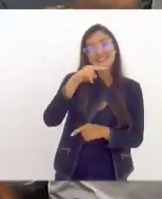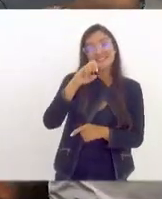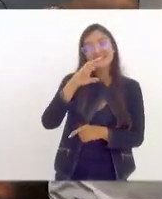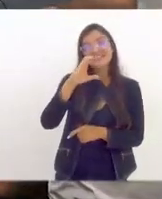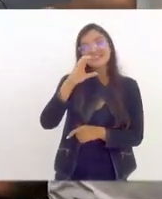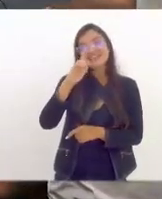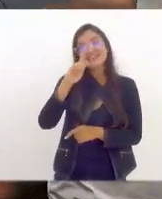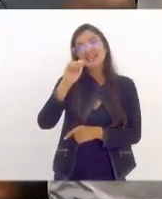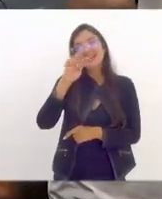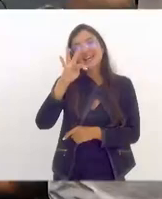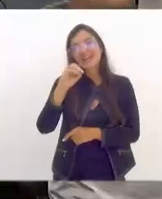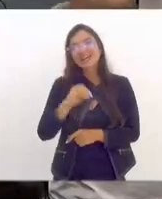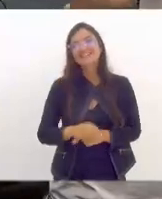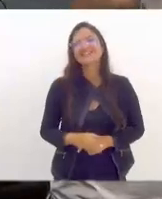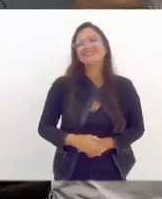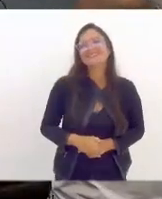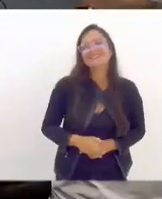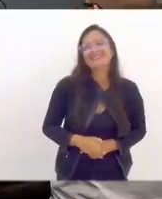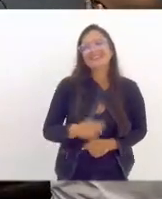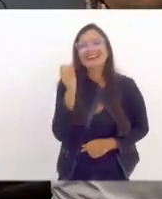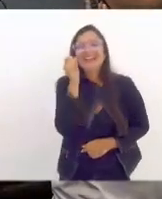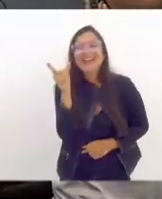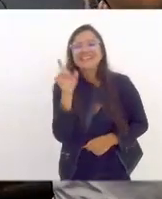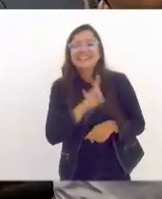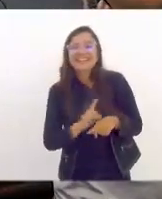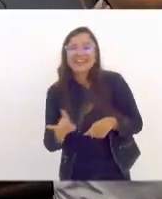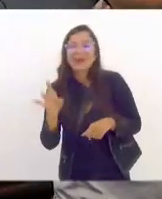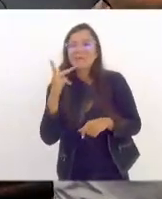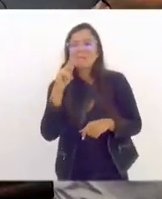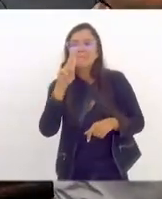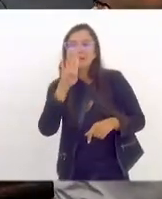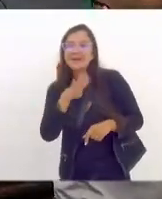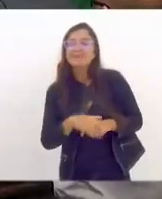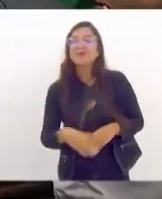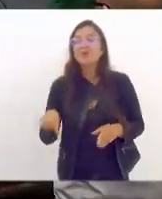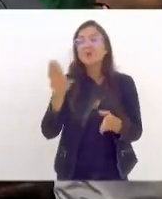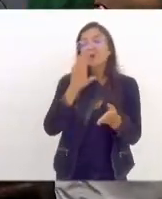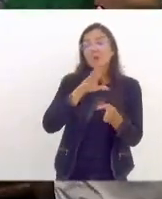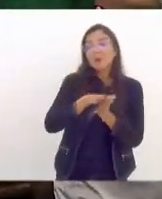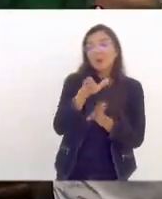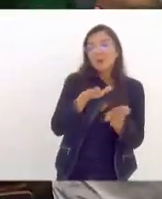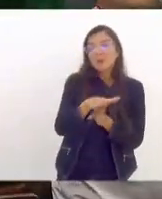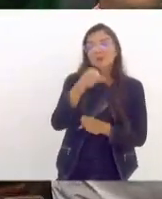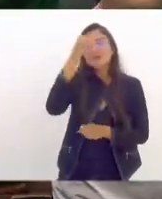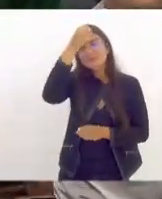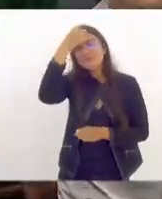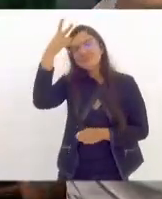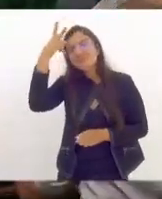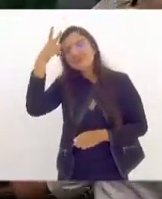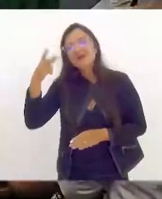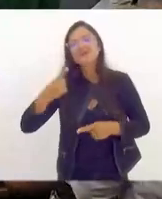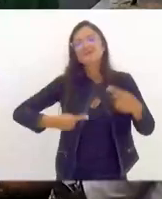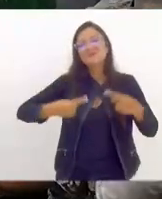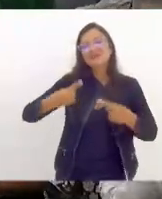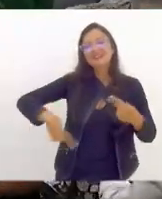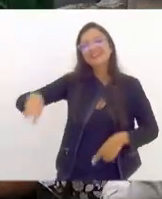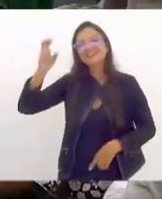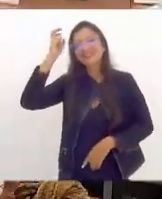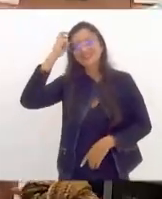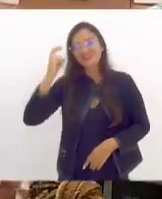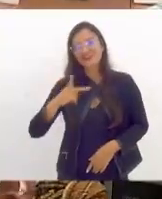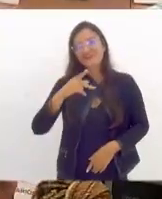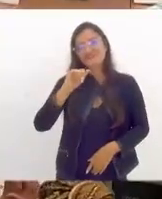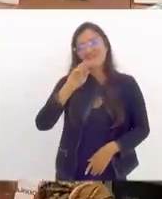Pub queria chamar o Conselho Municipal de policiais culturais de Paraty e por último